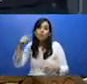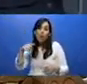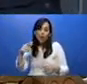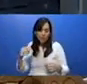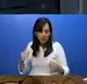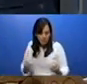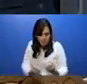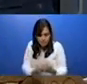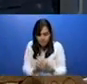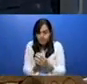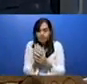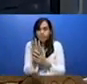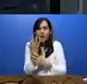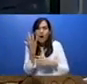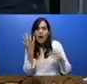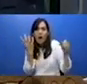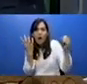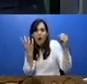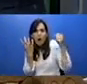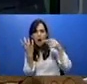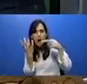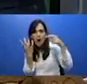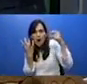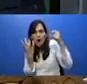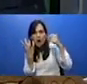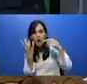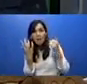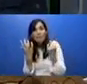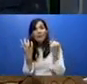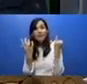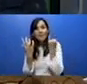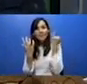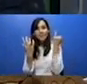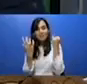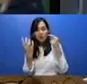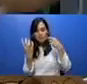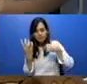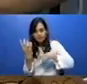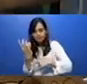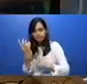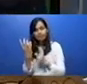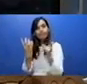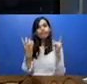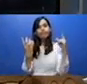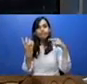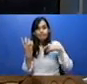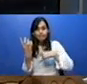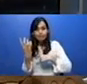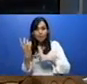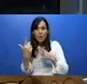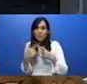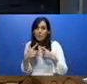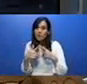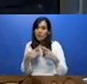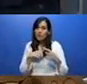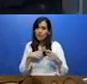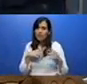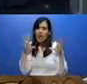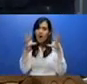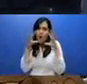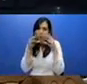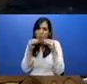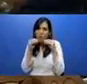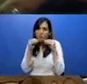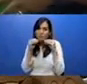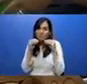para ocorrer a fotossíntese, tá? Se você pegar a plantinha e colocar dentro de um lugar tudo escuro, ela não vai receber a luz